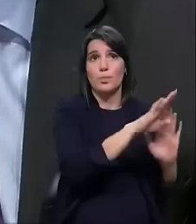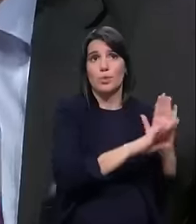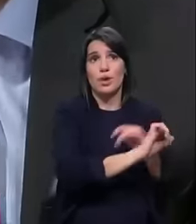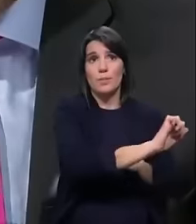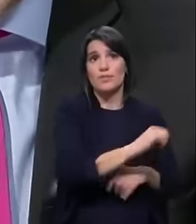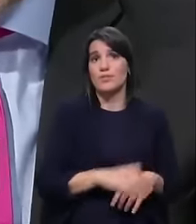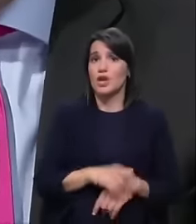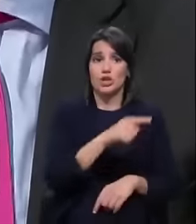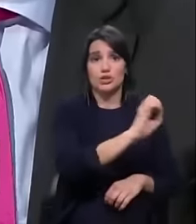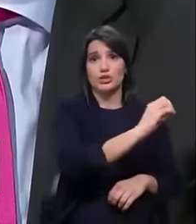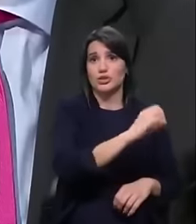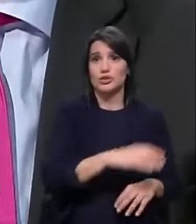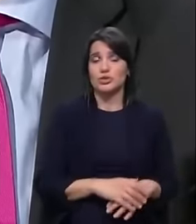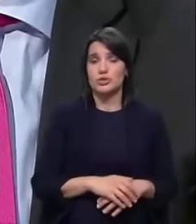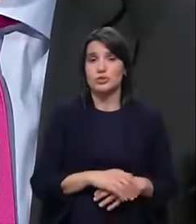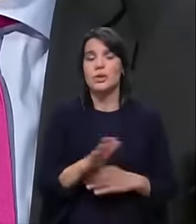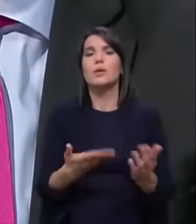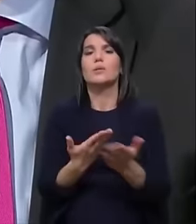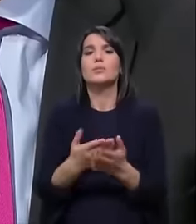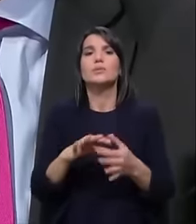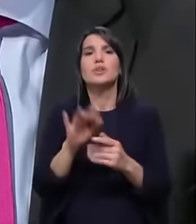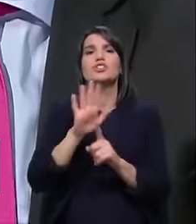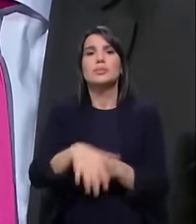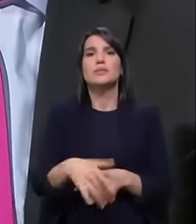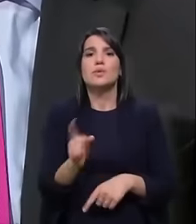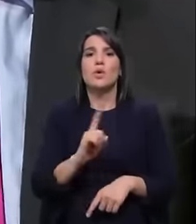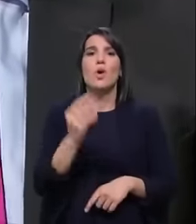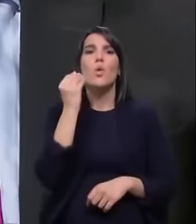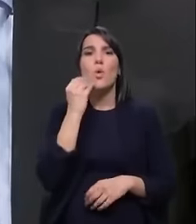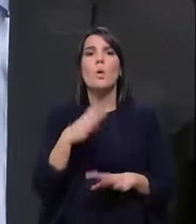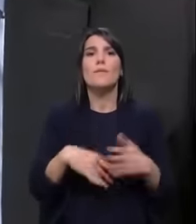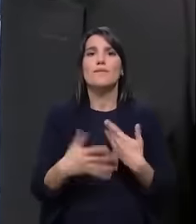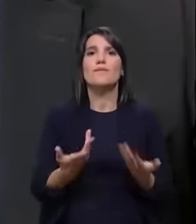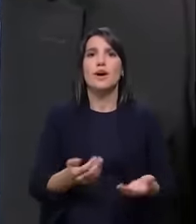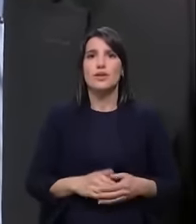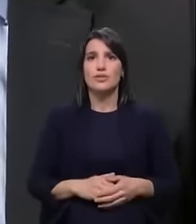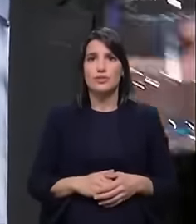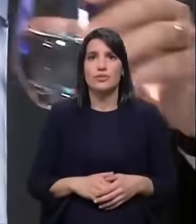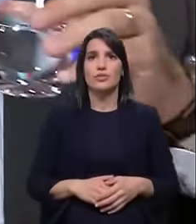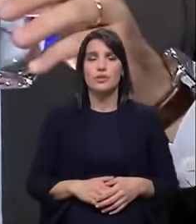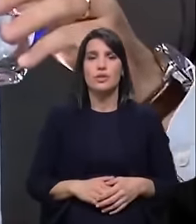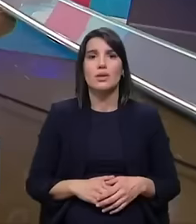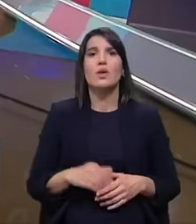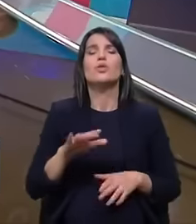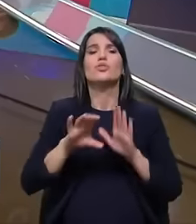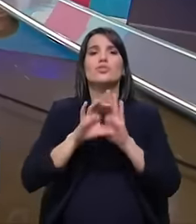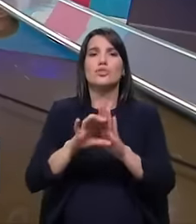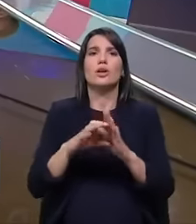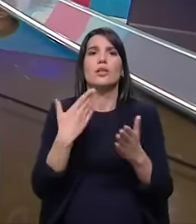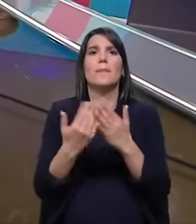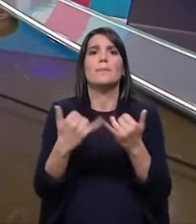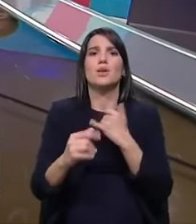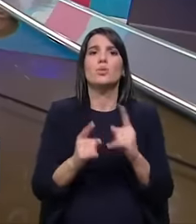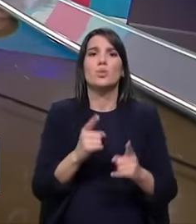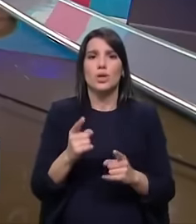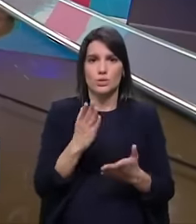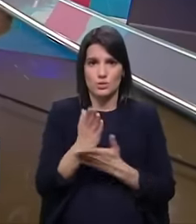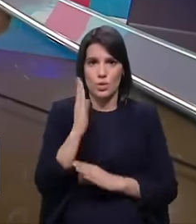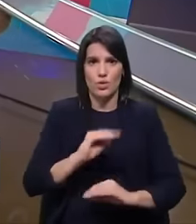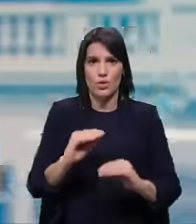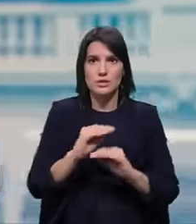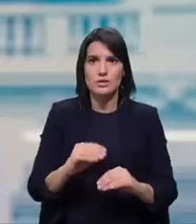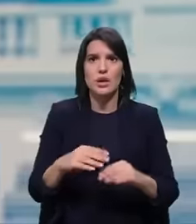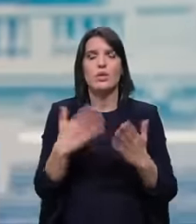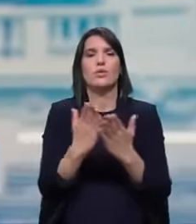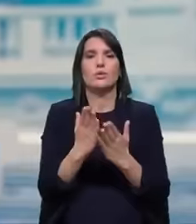que estava a fazer. Propostas sobre a discriminação ou não e, o que é que, e como é que deve ser feito. E o que é que o Chega está a ameaçar? Se é só a educação, se